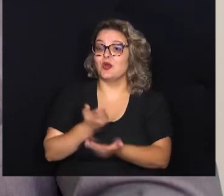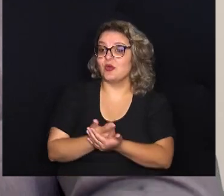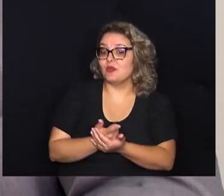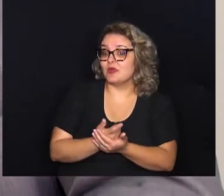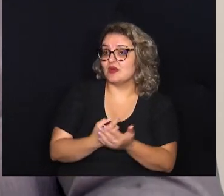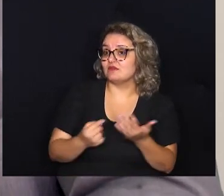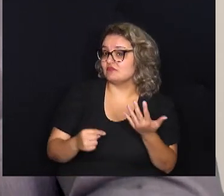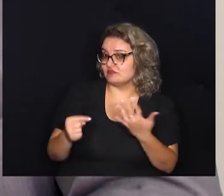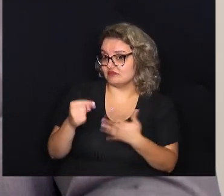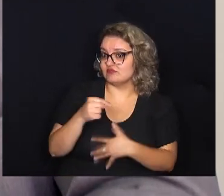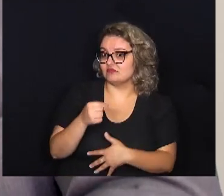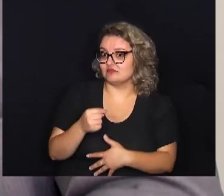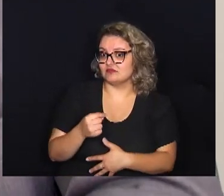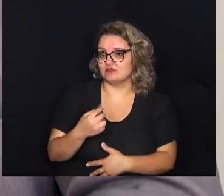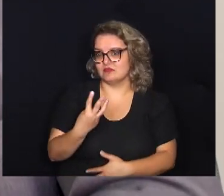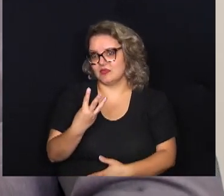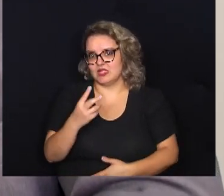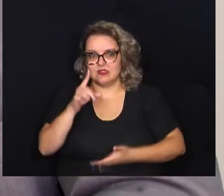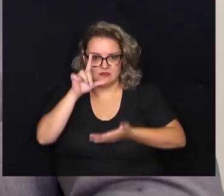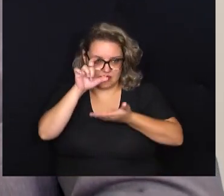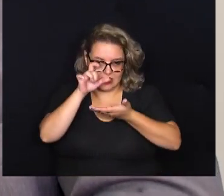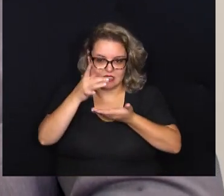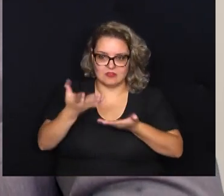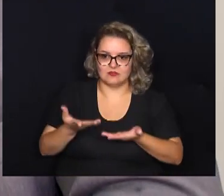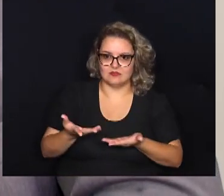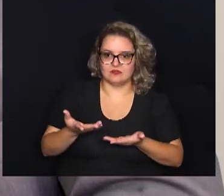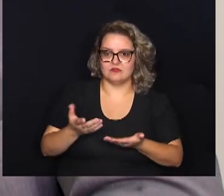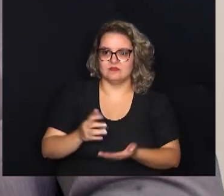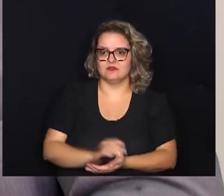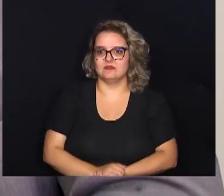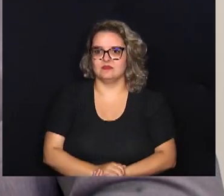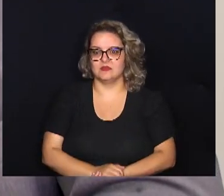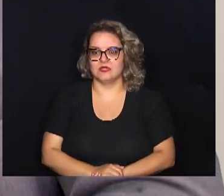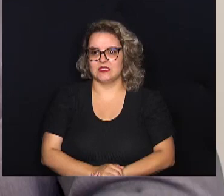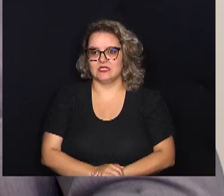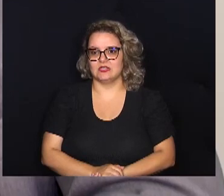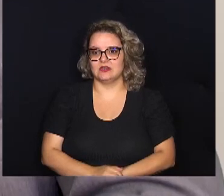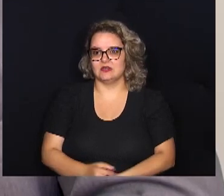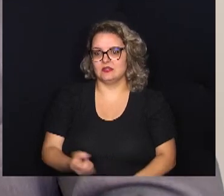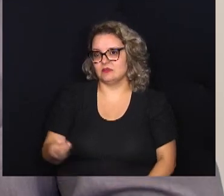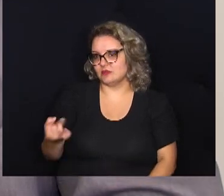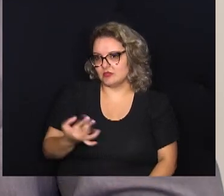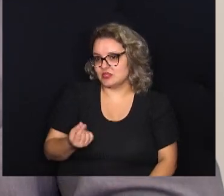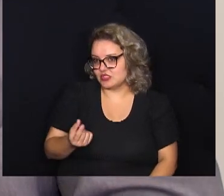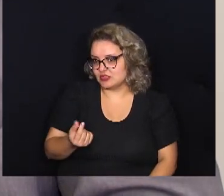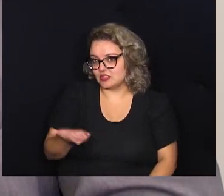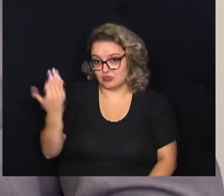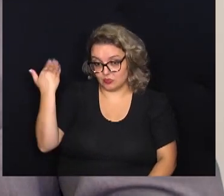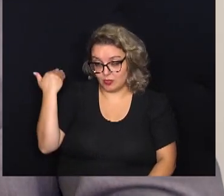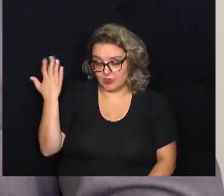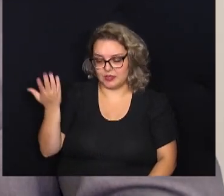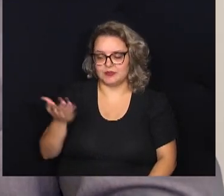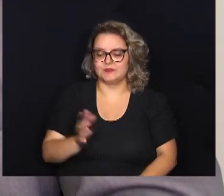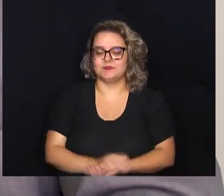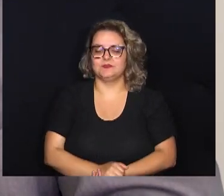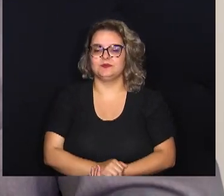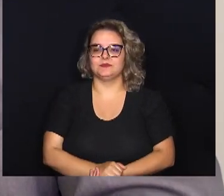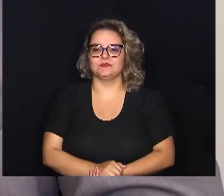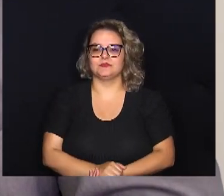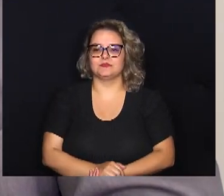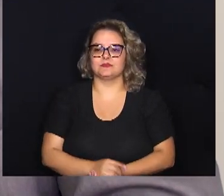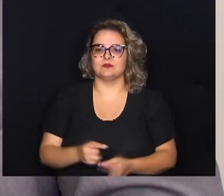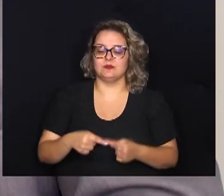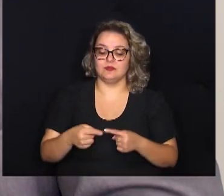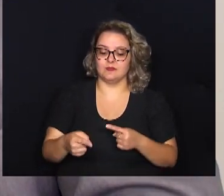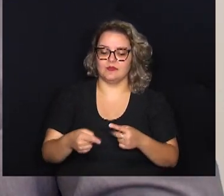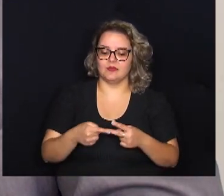que era 3 fotografias, uma quantidade lá no dinheiro da época. E aí passou uma semana,